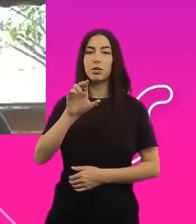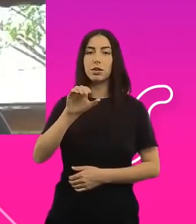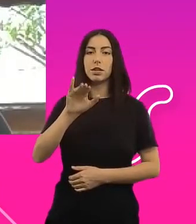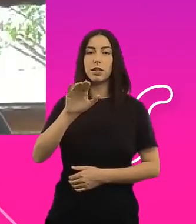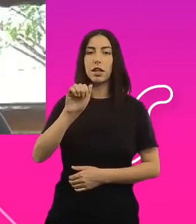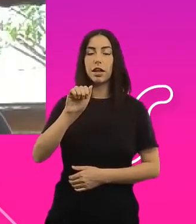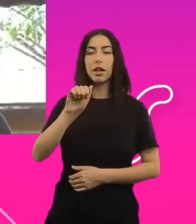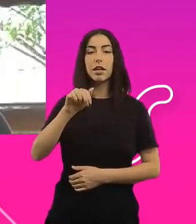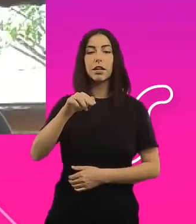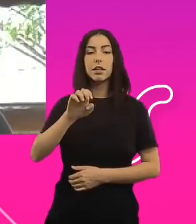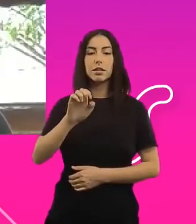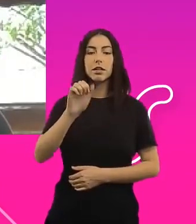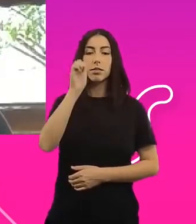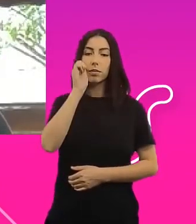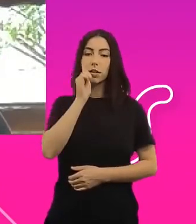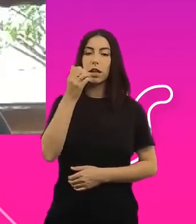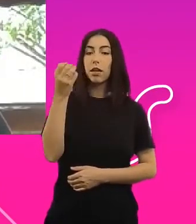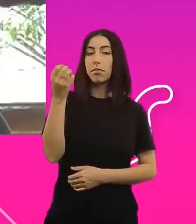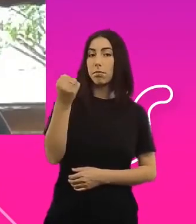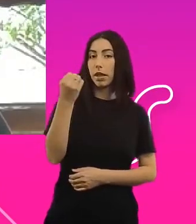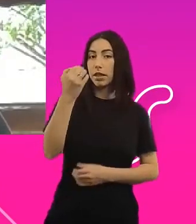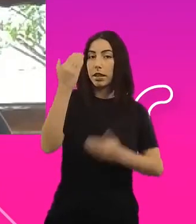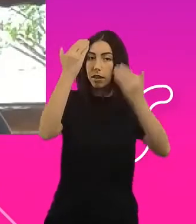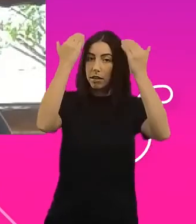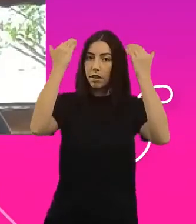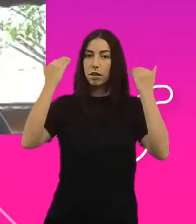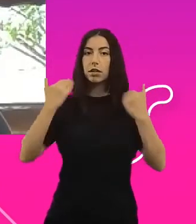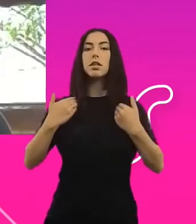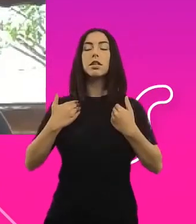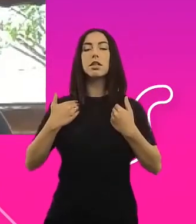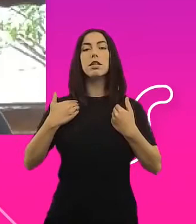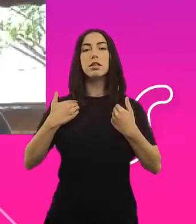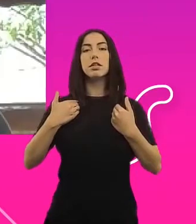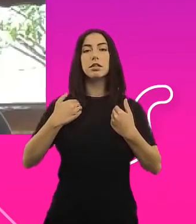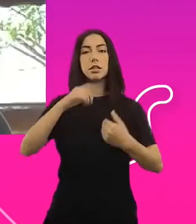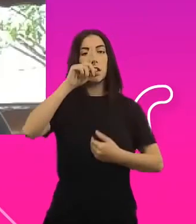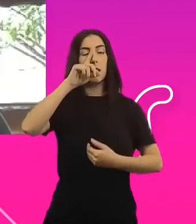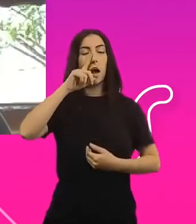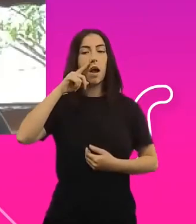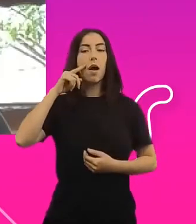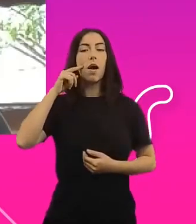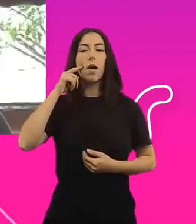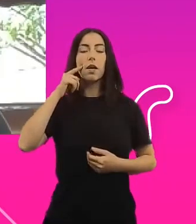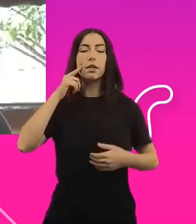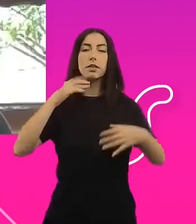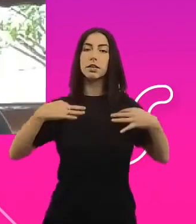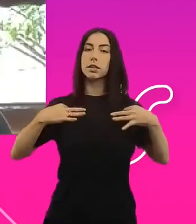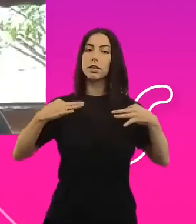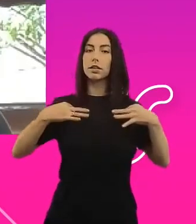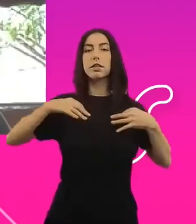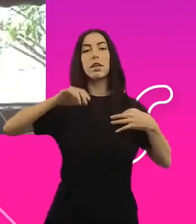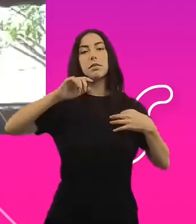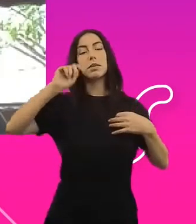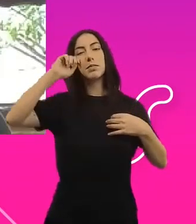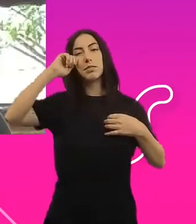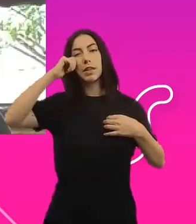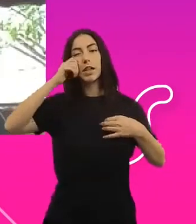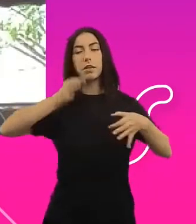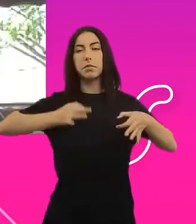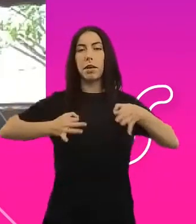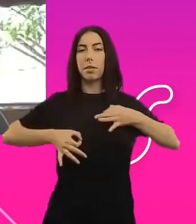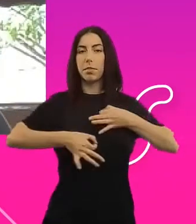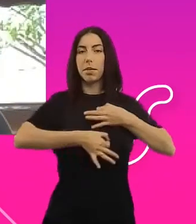estou vestindo uma camisa preta com bolinhas brancas e, ao fundo, eu tenho uma parede toda